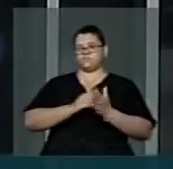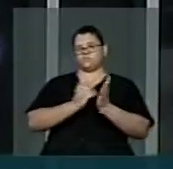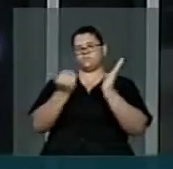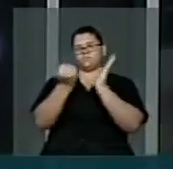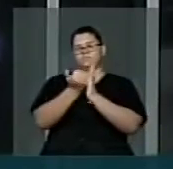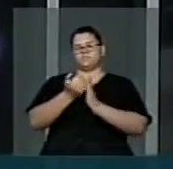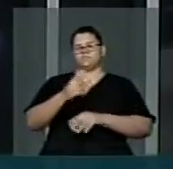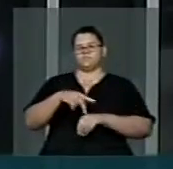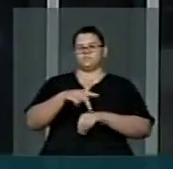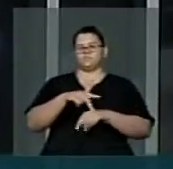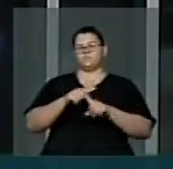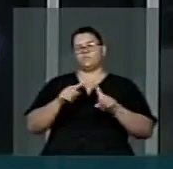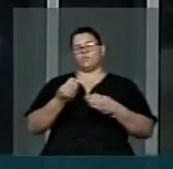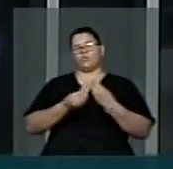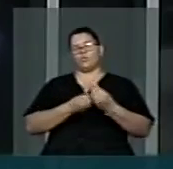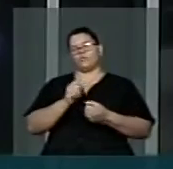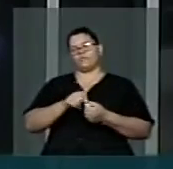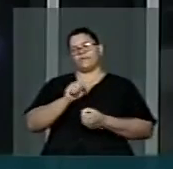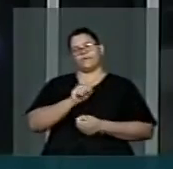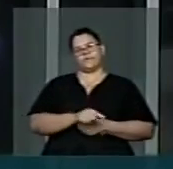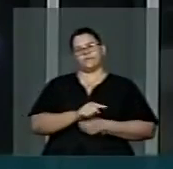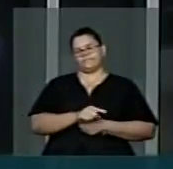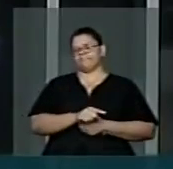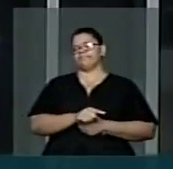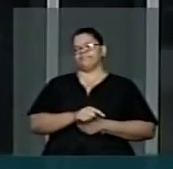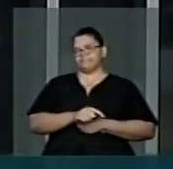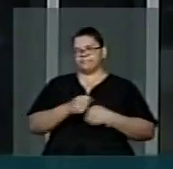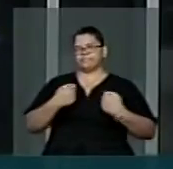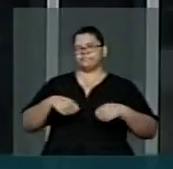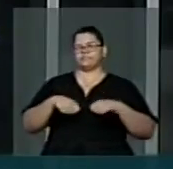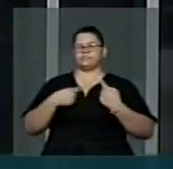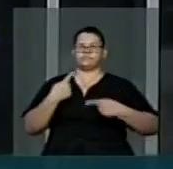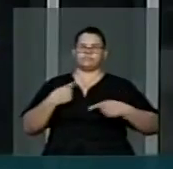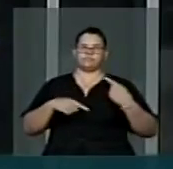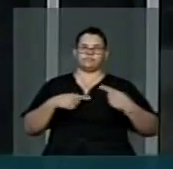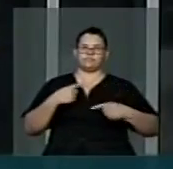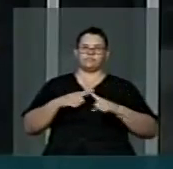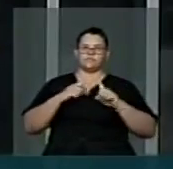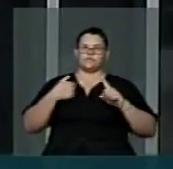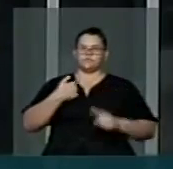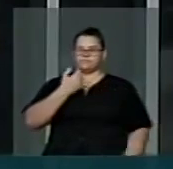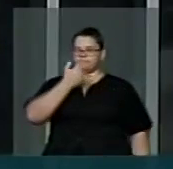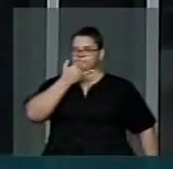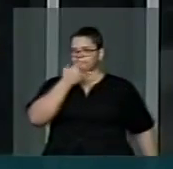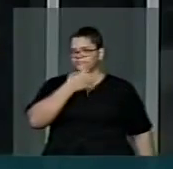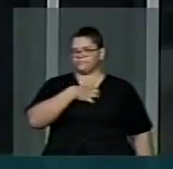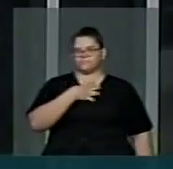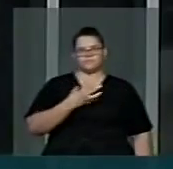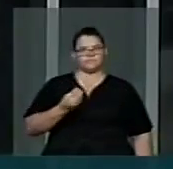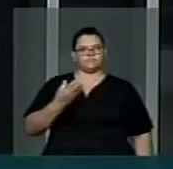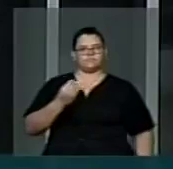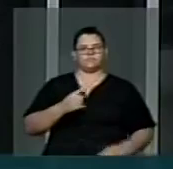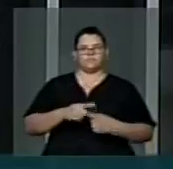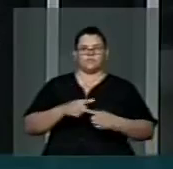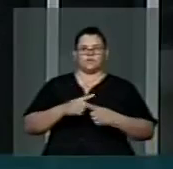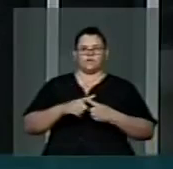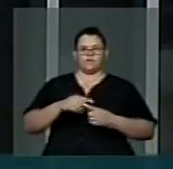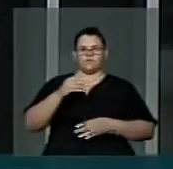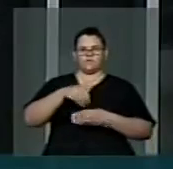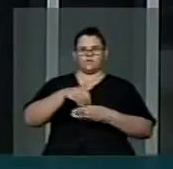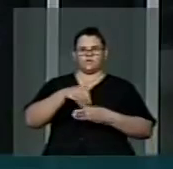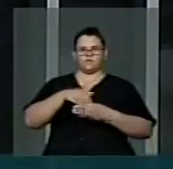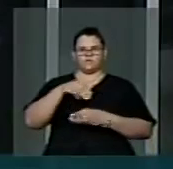Como faz isso, aí sim merece ser discutido. O que se lamenta, porém, é que, em nome dessa vocação